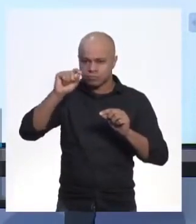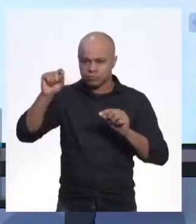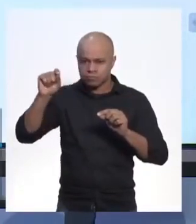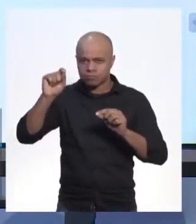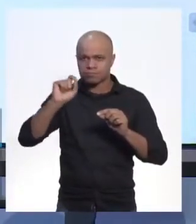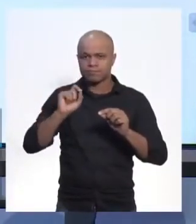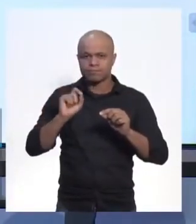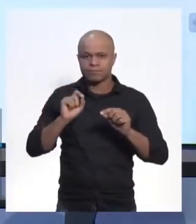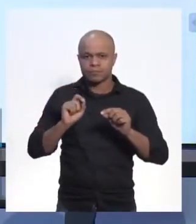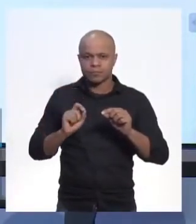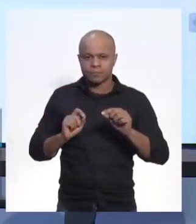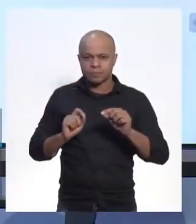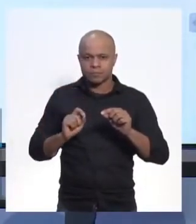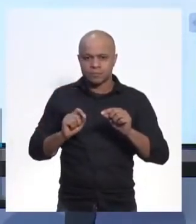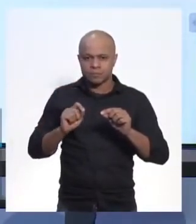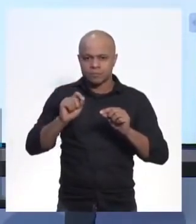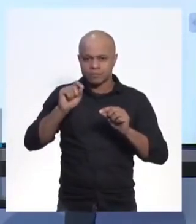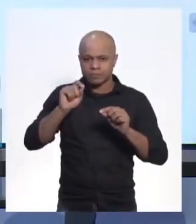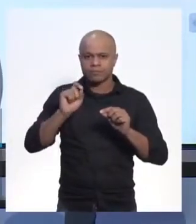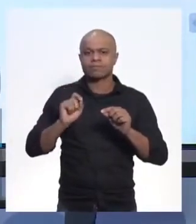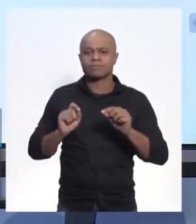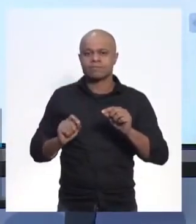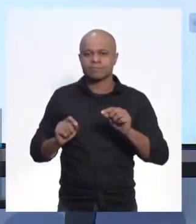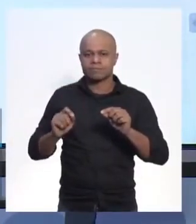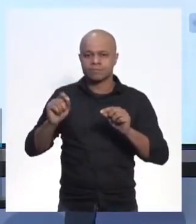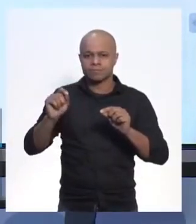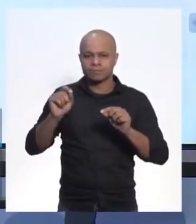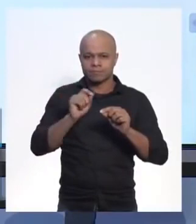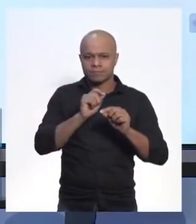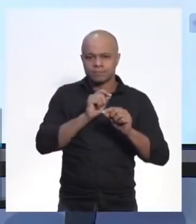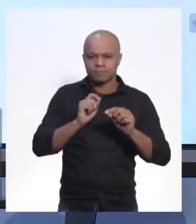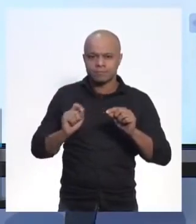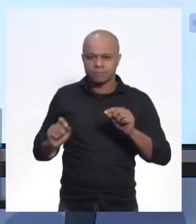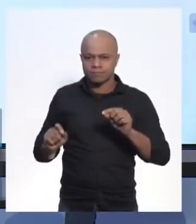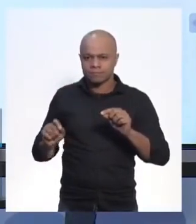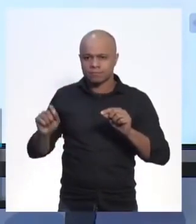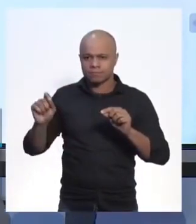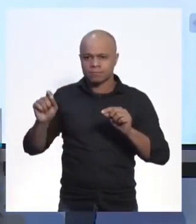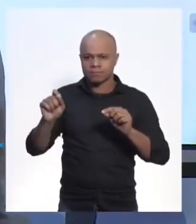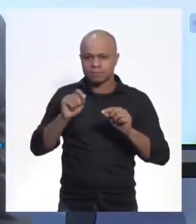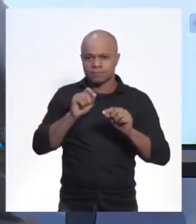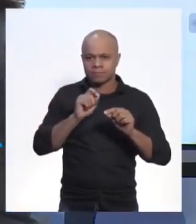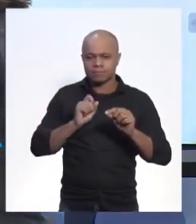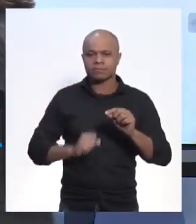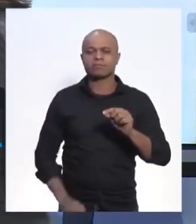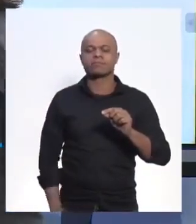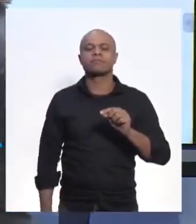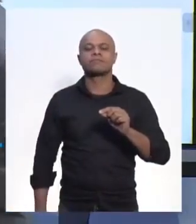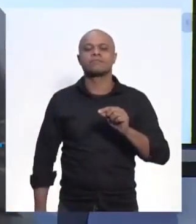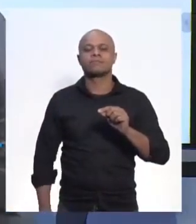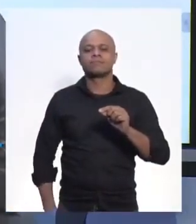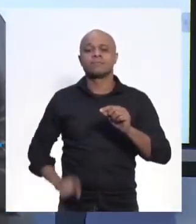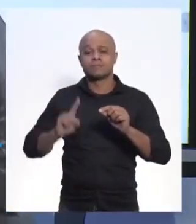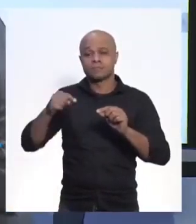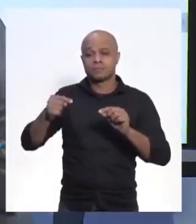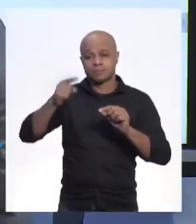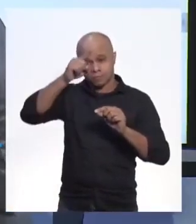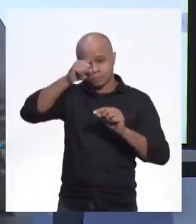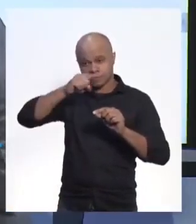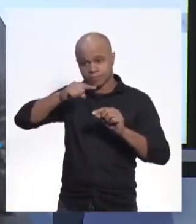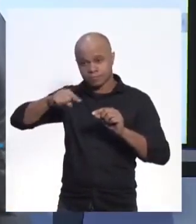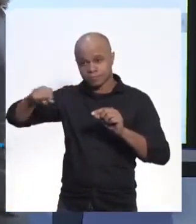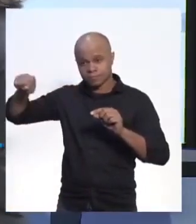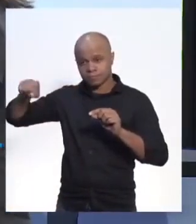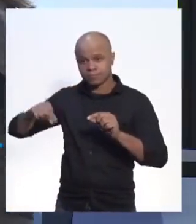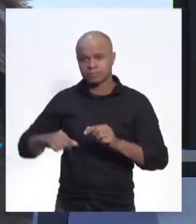2. O 0 ligado com o 1. O 1 ligado com o 0,5, que é o meio, e o 2 ligado com 0,25,